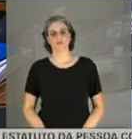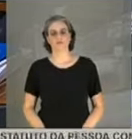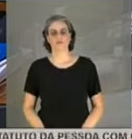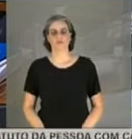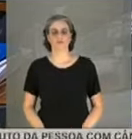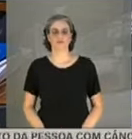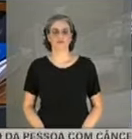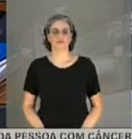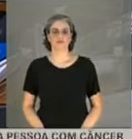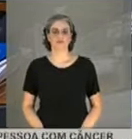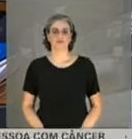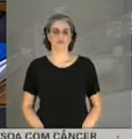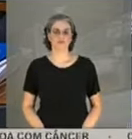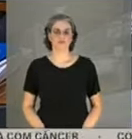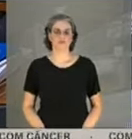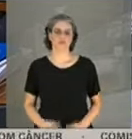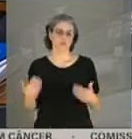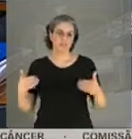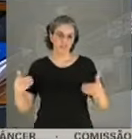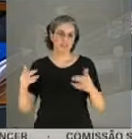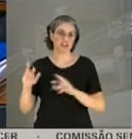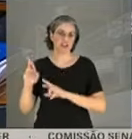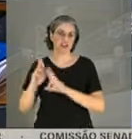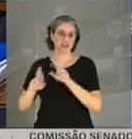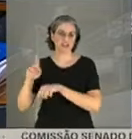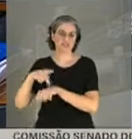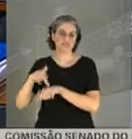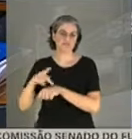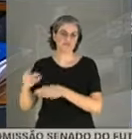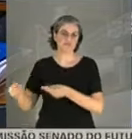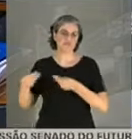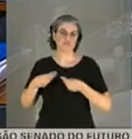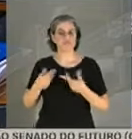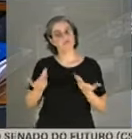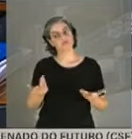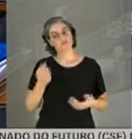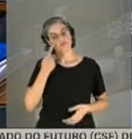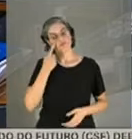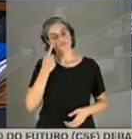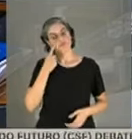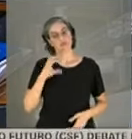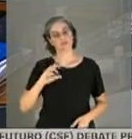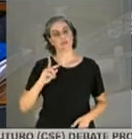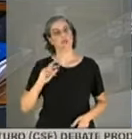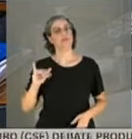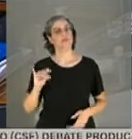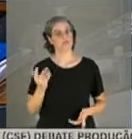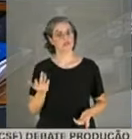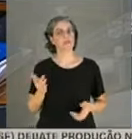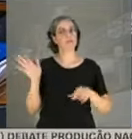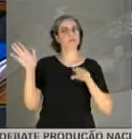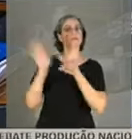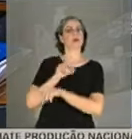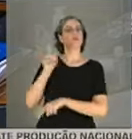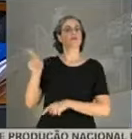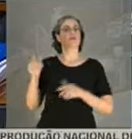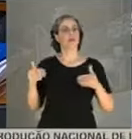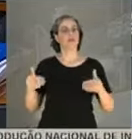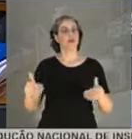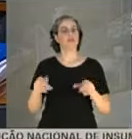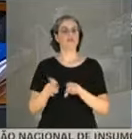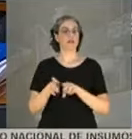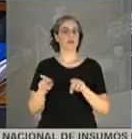Então, senhor presidente, senhor relator, eu recomendo a SCP interpelar o Ministério das Relações Exteriores, interpelar o senhor